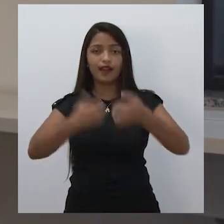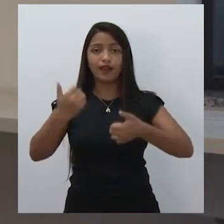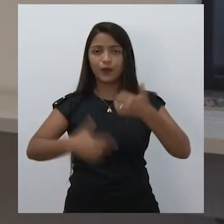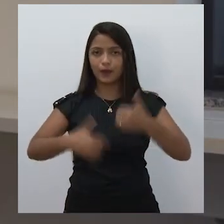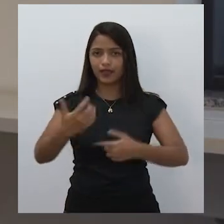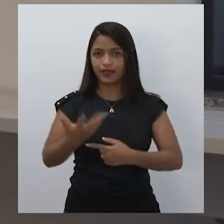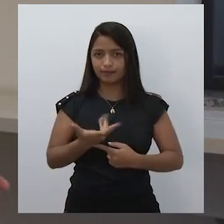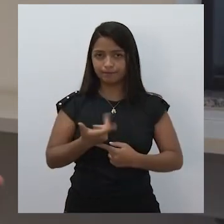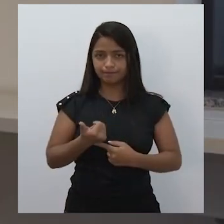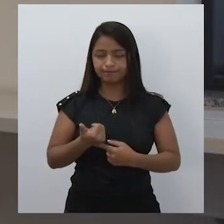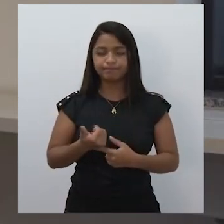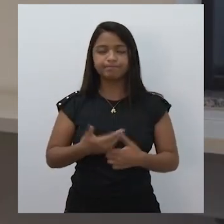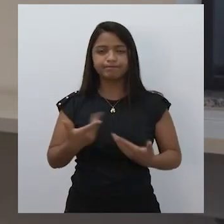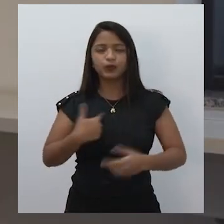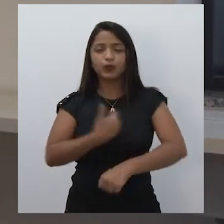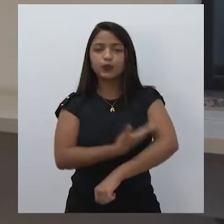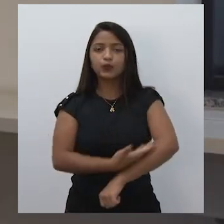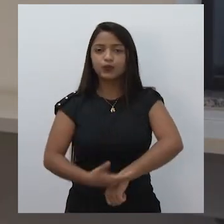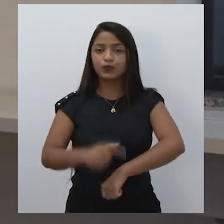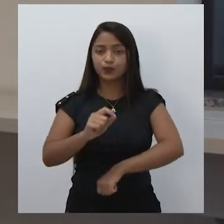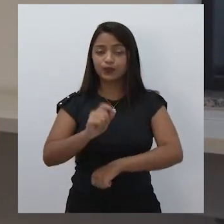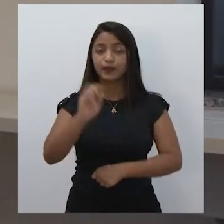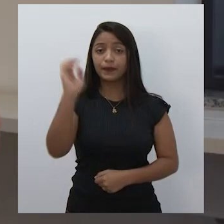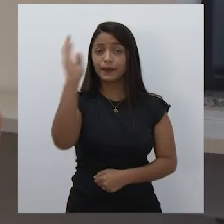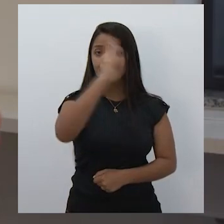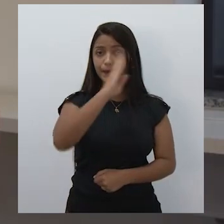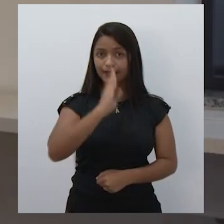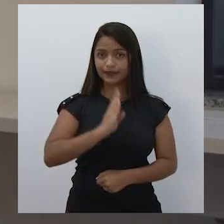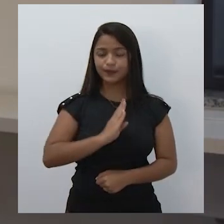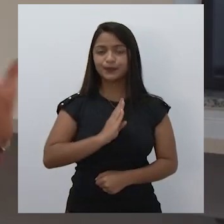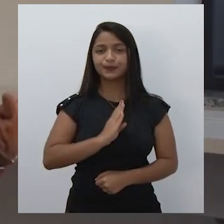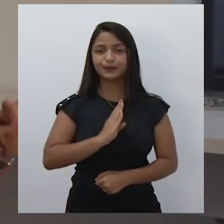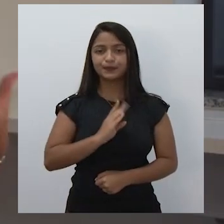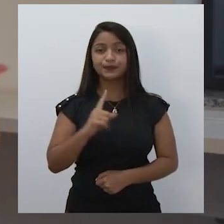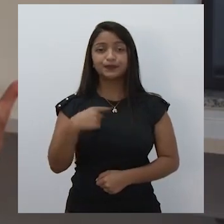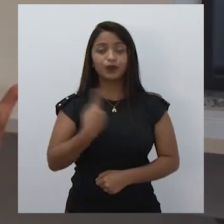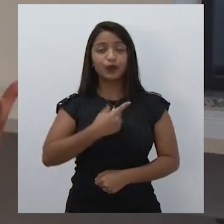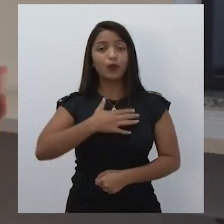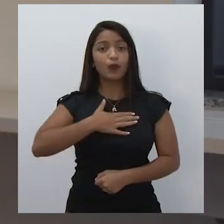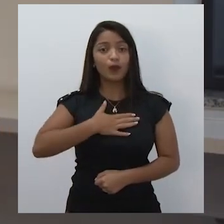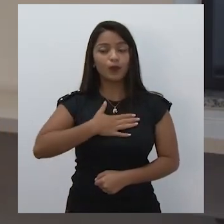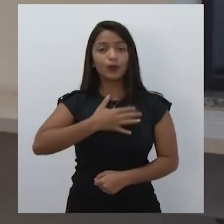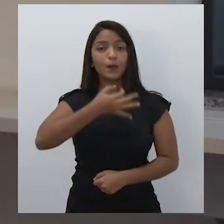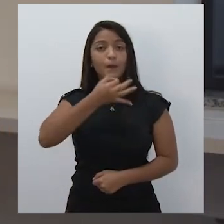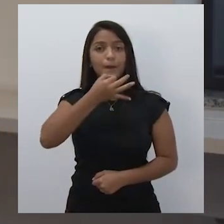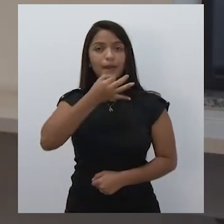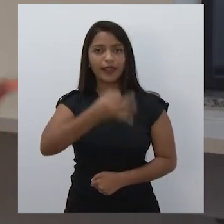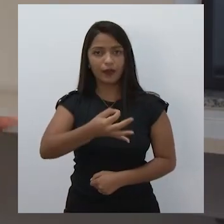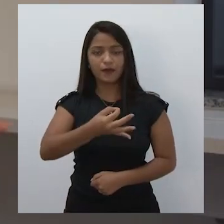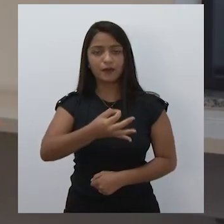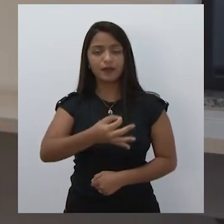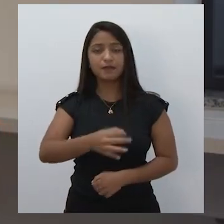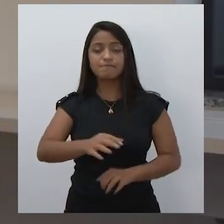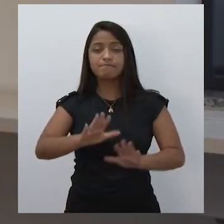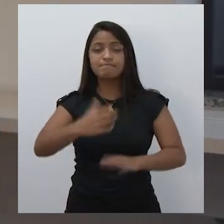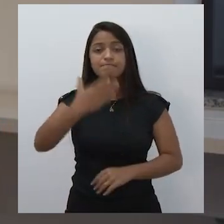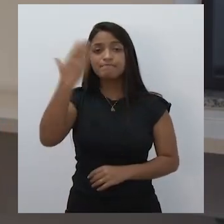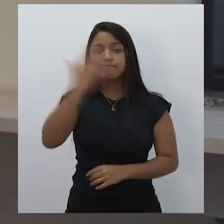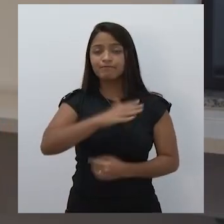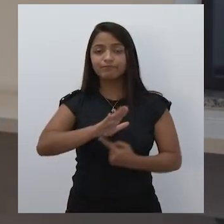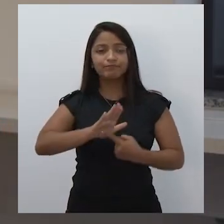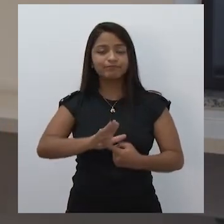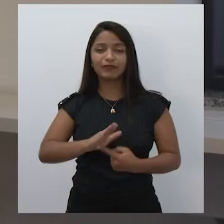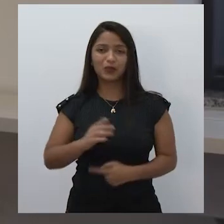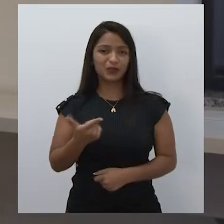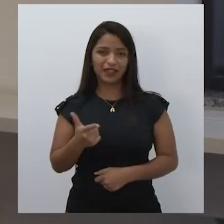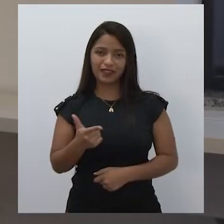dizer que a gente aqui no Brasil gosta muito de dar opinião, muitas vezes, sem as evidências necessárias,